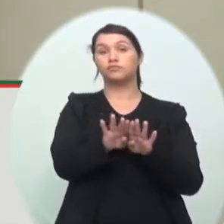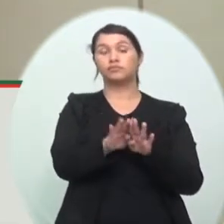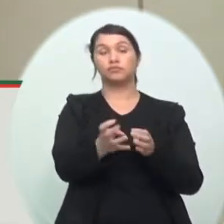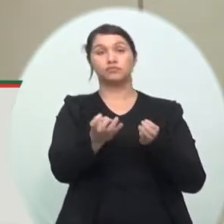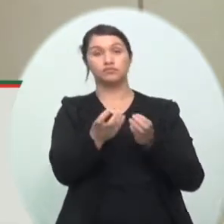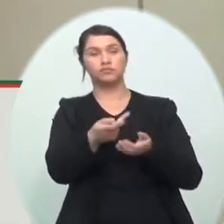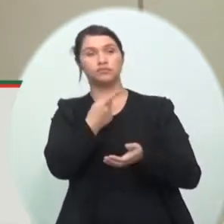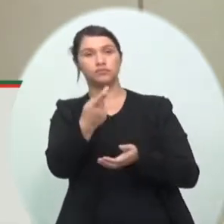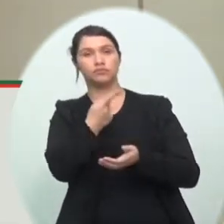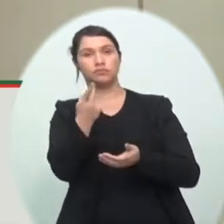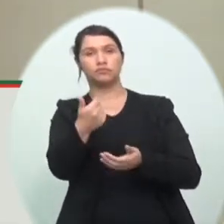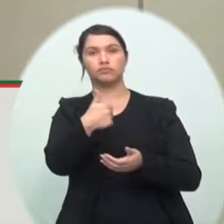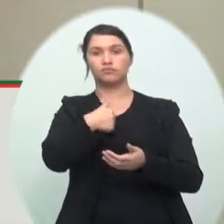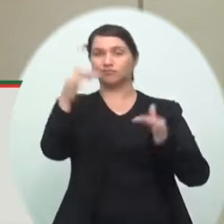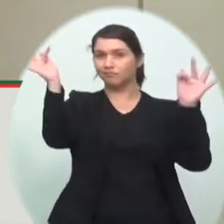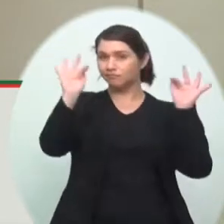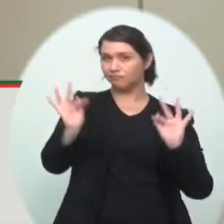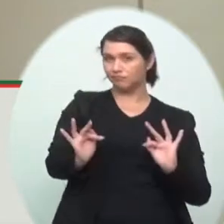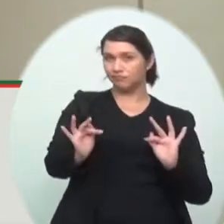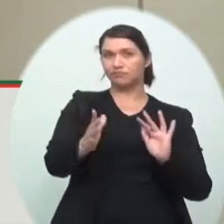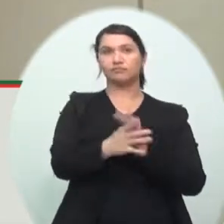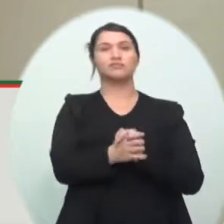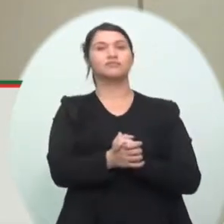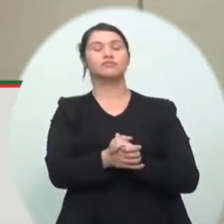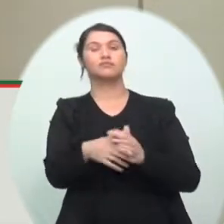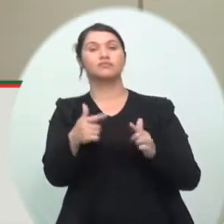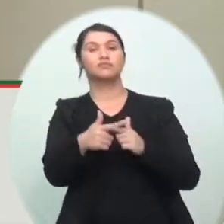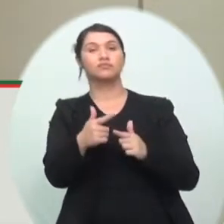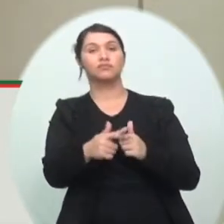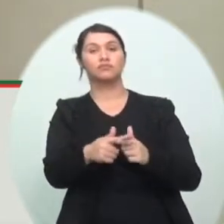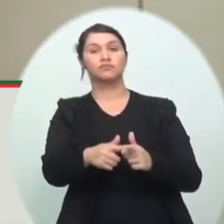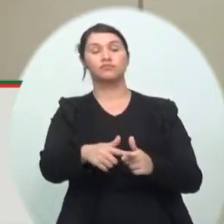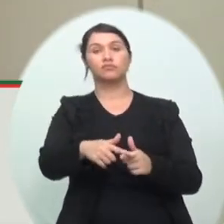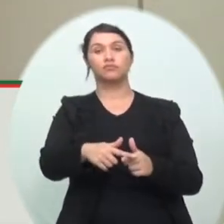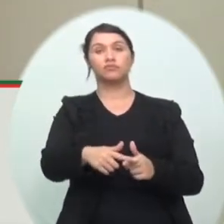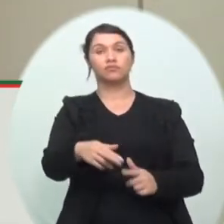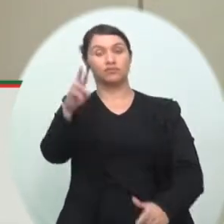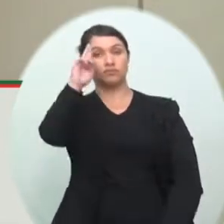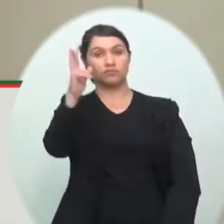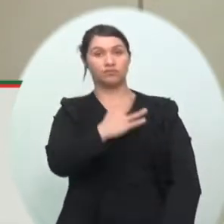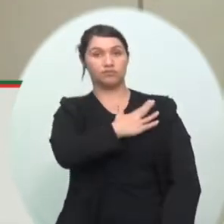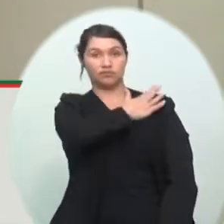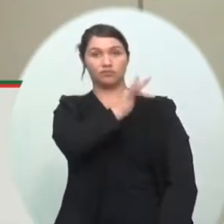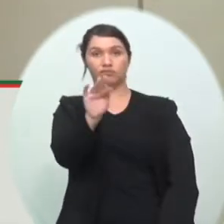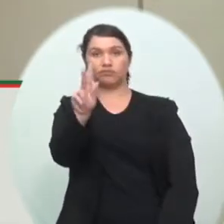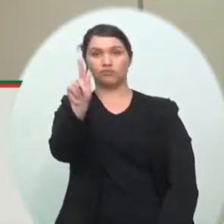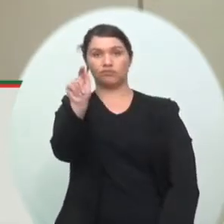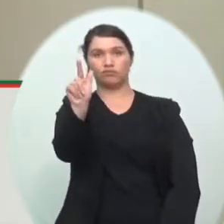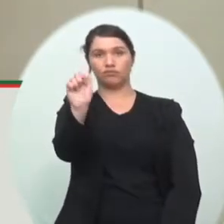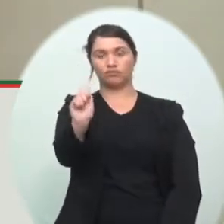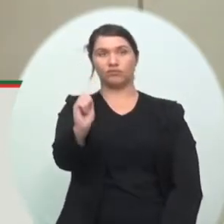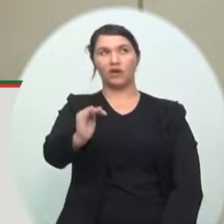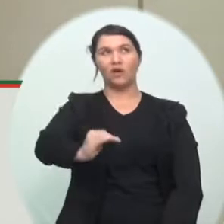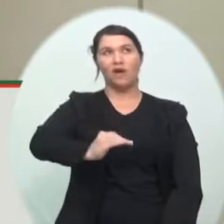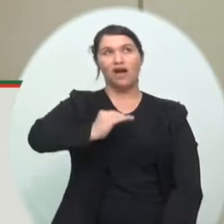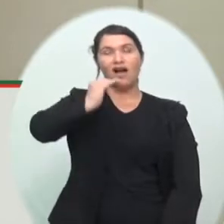muito contente de o senhor subir mais um cargo, Coronel Fraga, mas